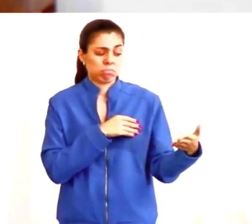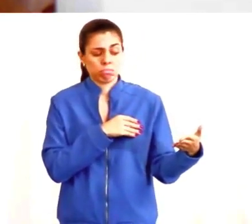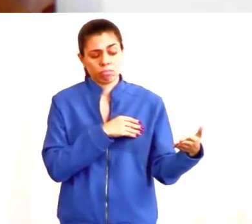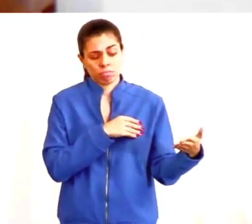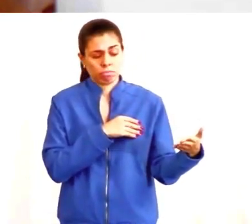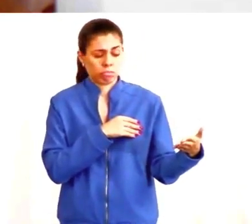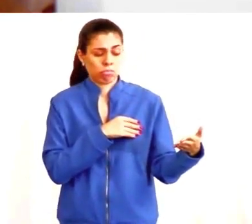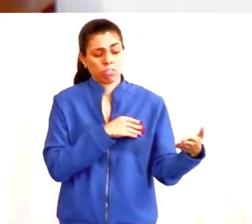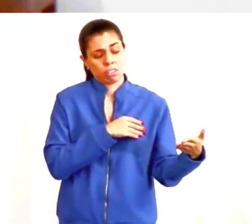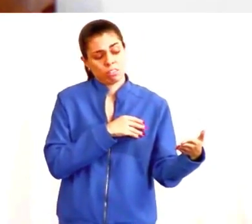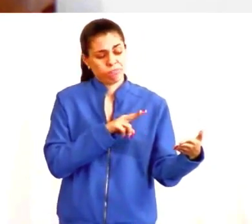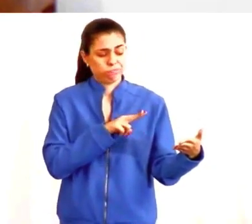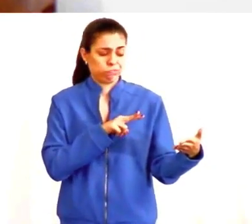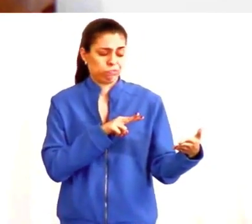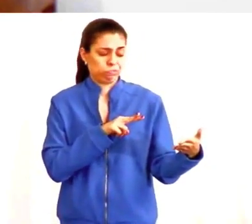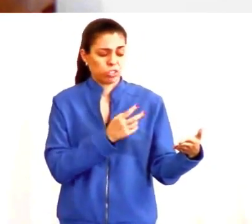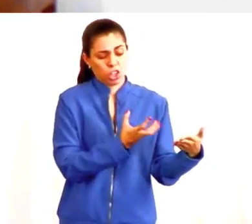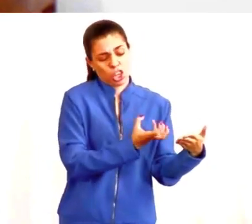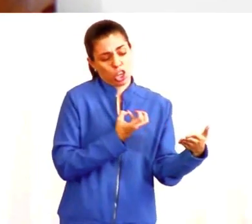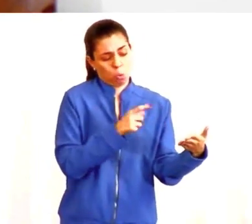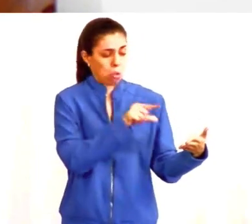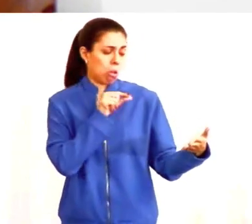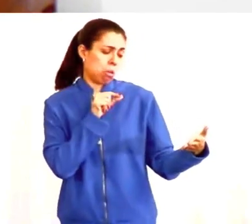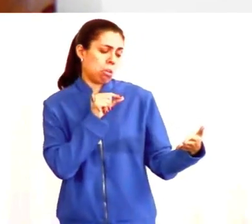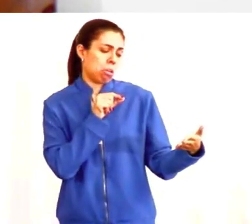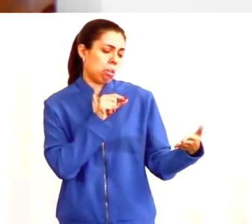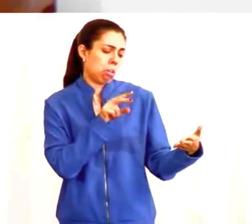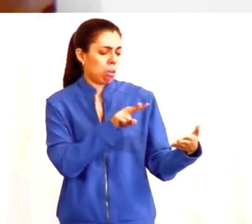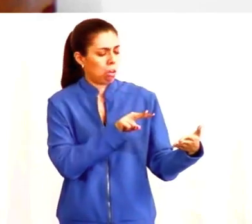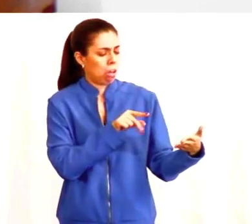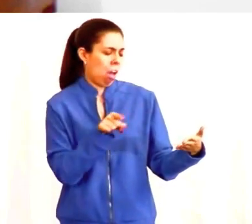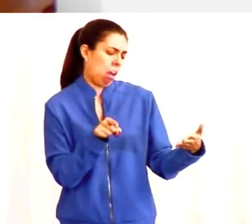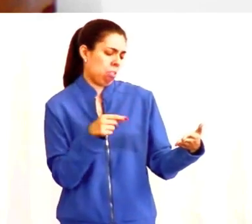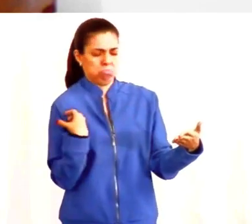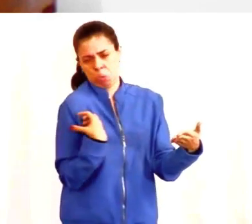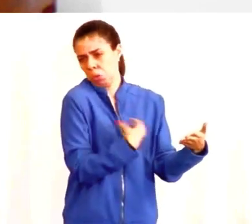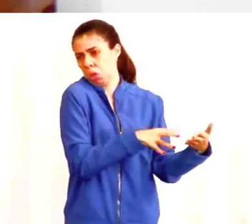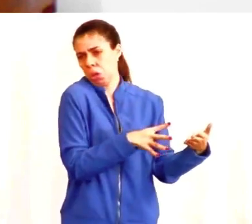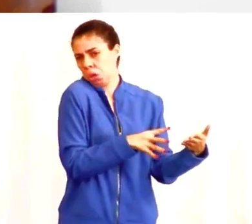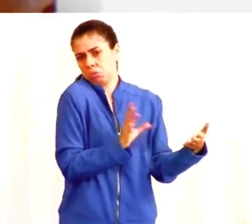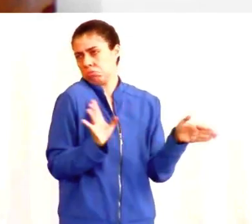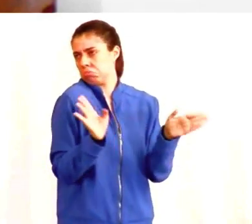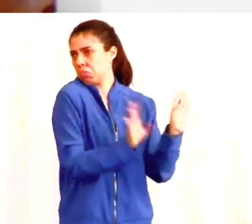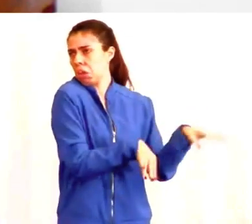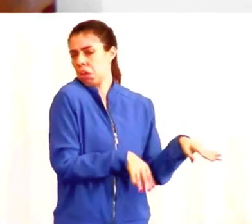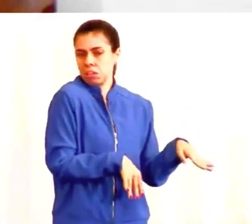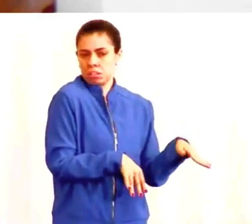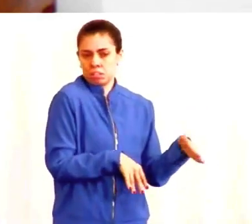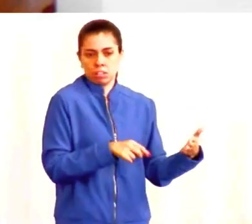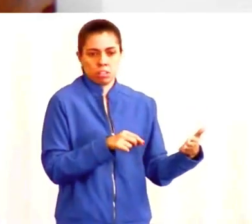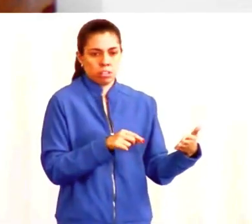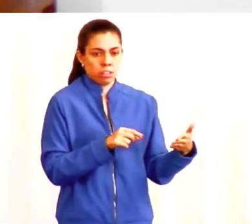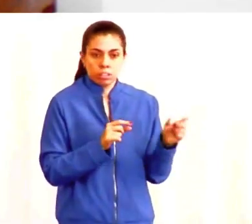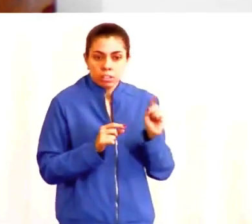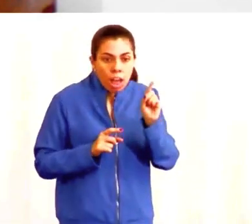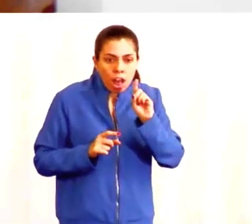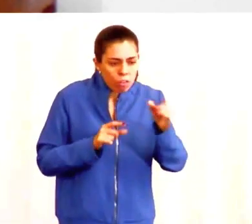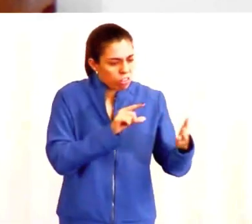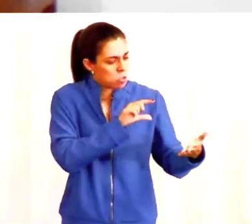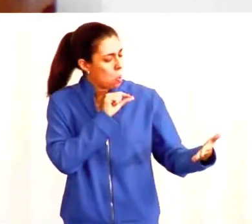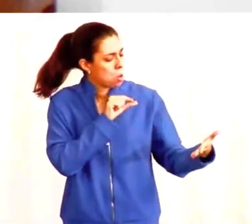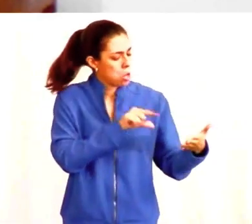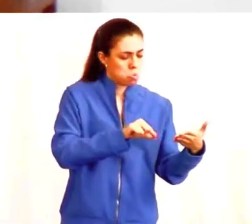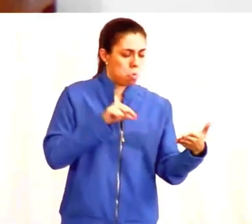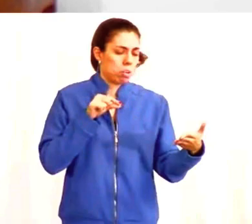regra. Ela é a regra para a minha vida. É a palavra que me diz como eu devo ser. Não só eu, todos nós. Que